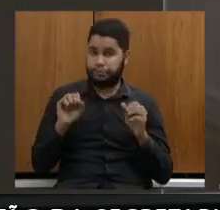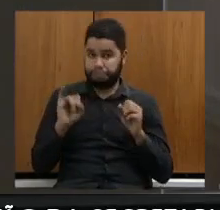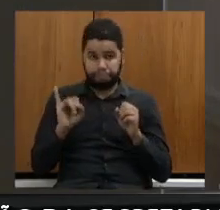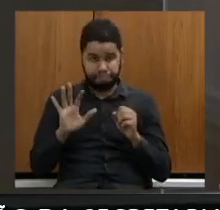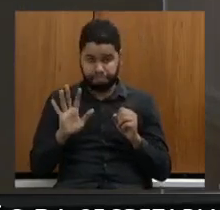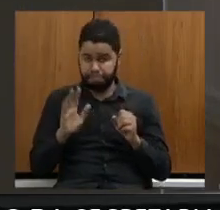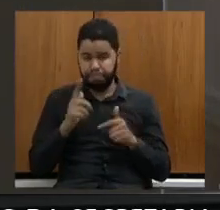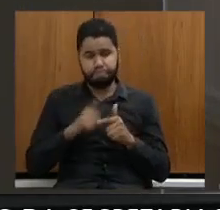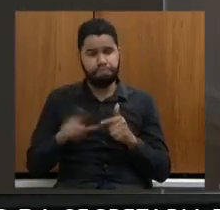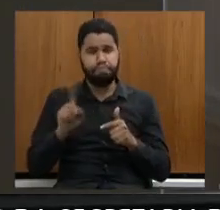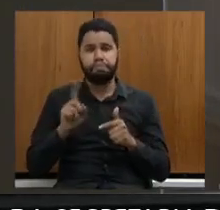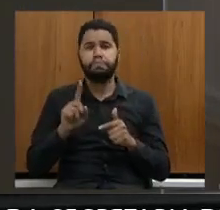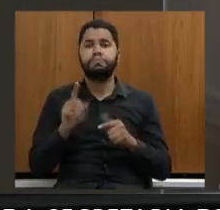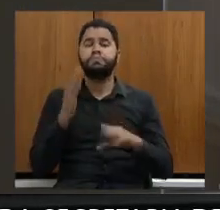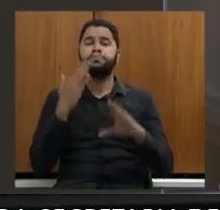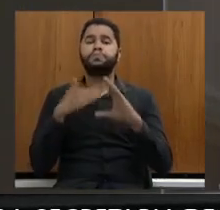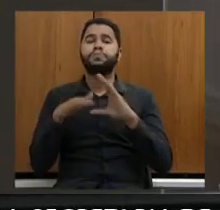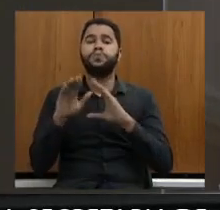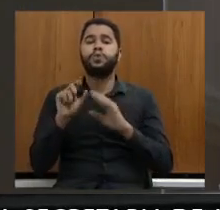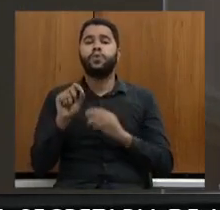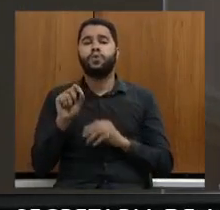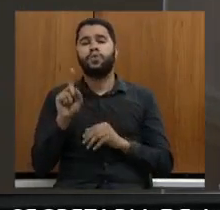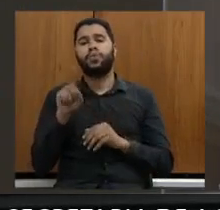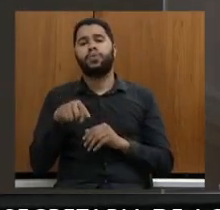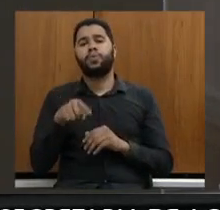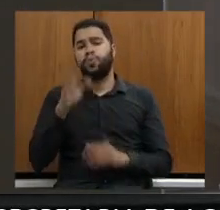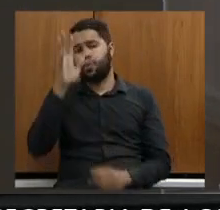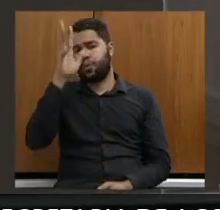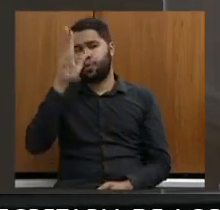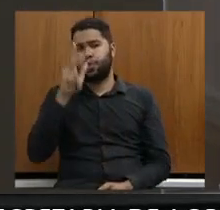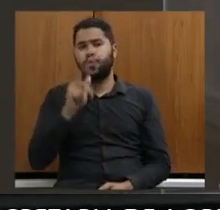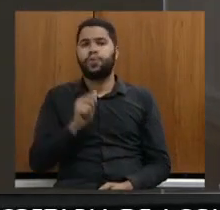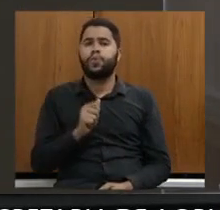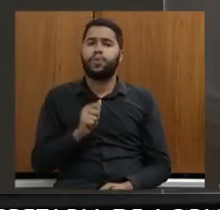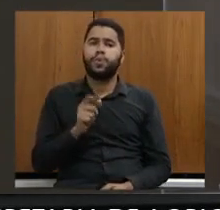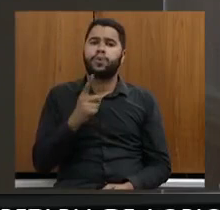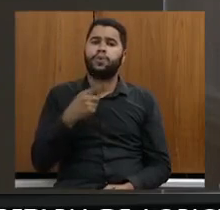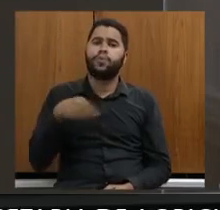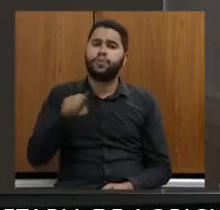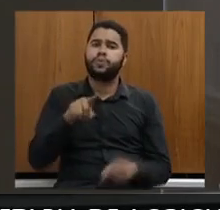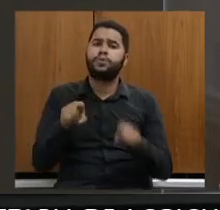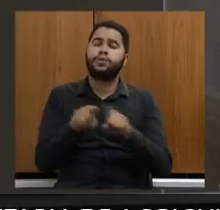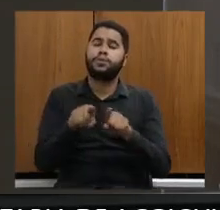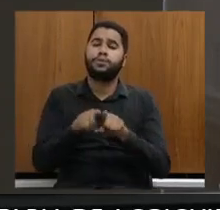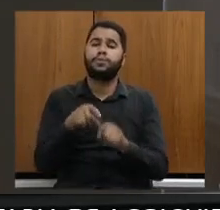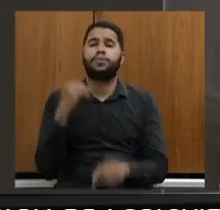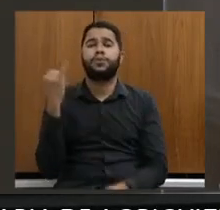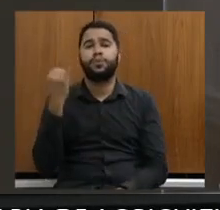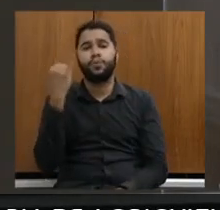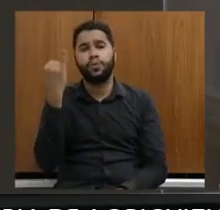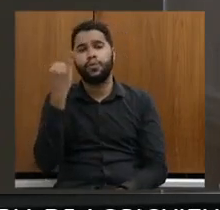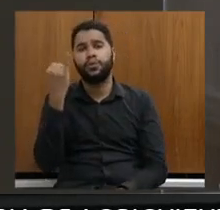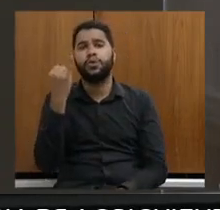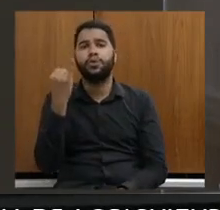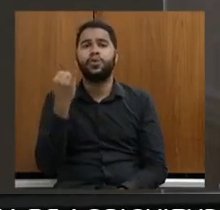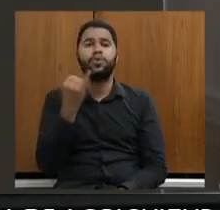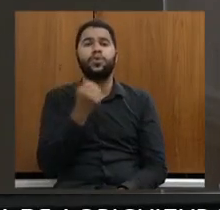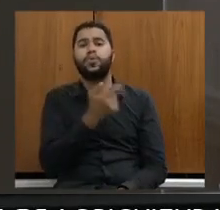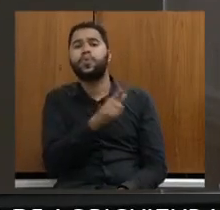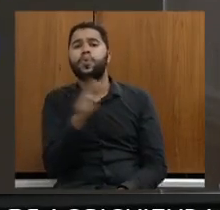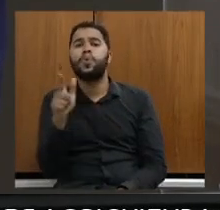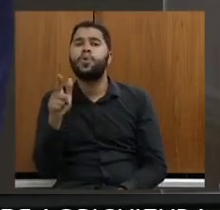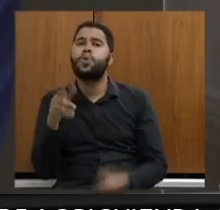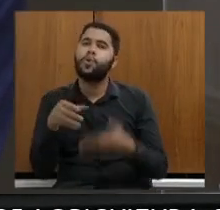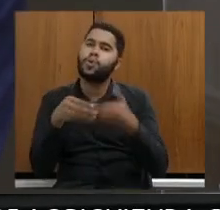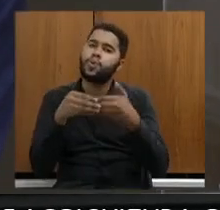problema eu encaminharei a questão do Frango se a senhora puder também seria importante e o restante menino é